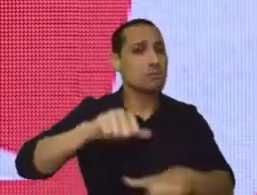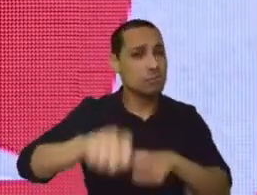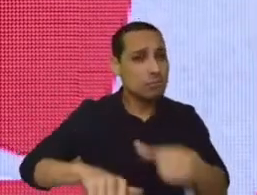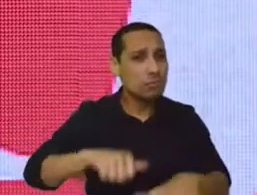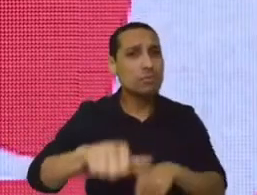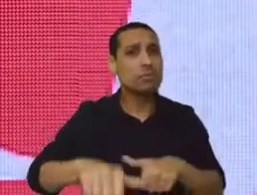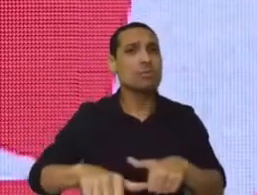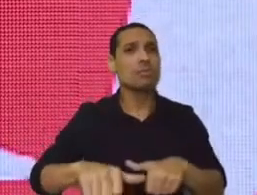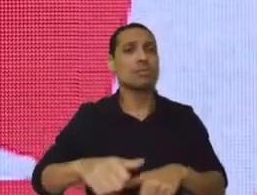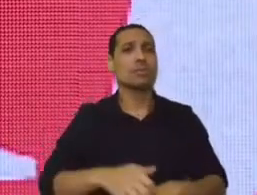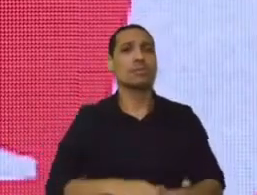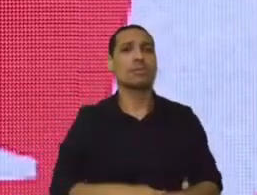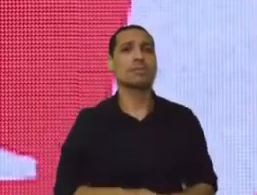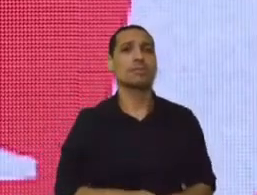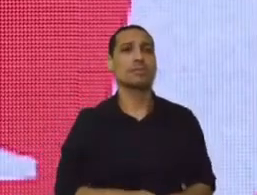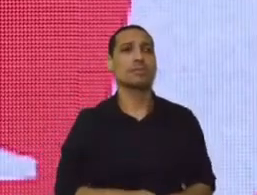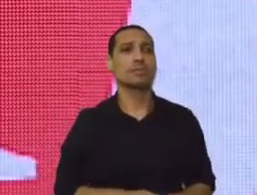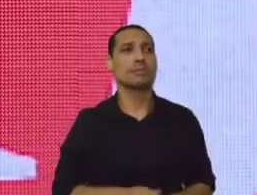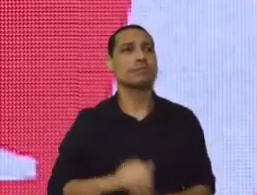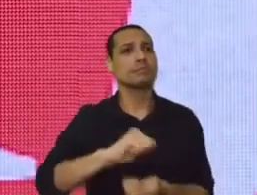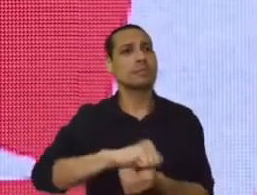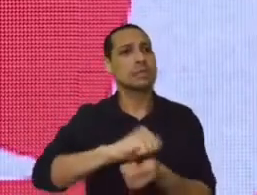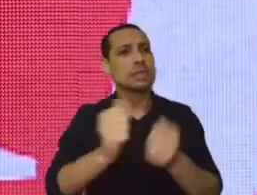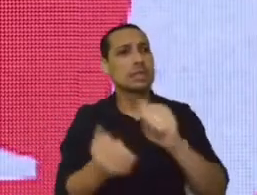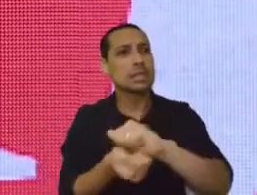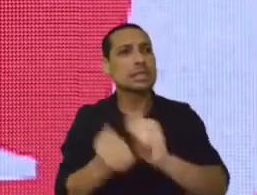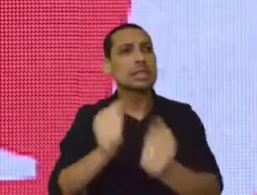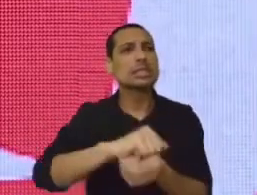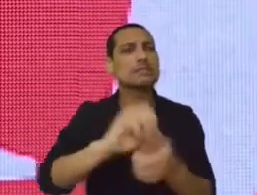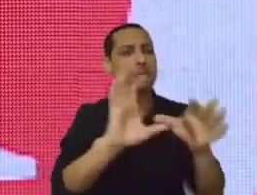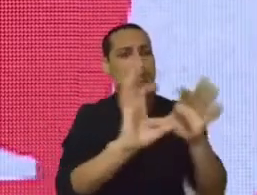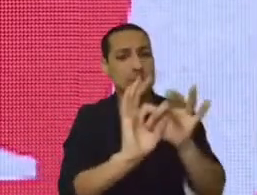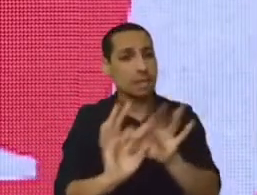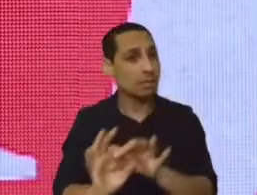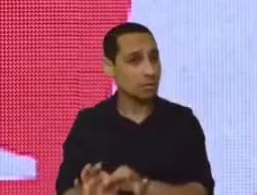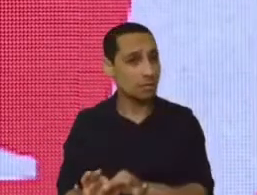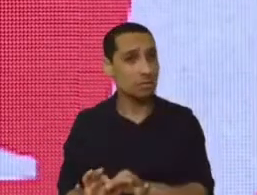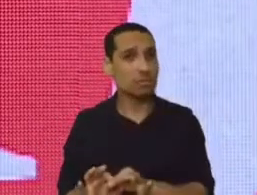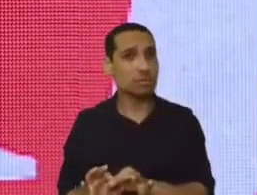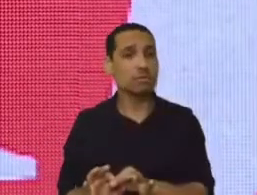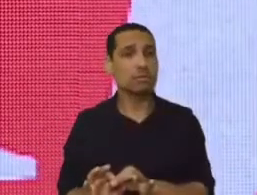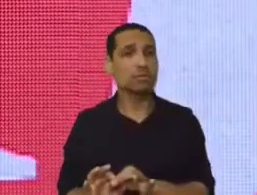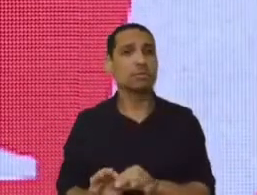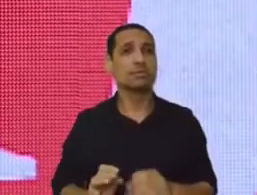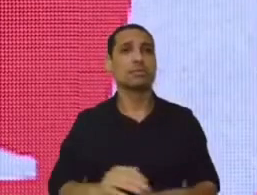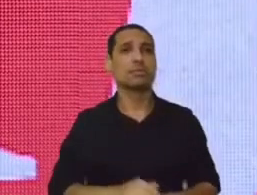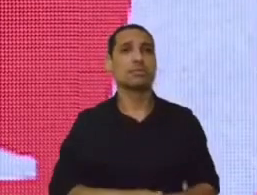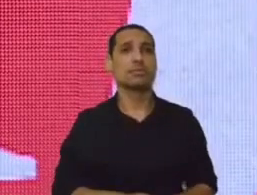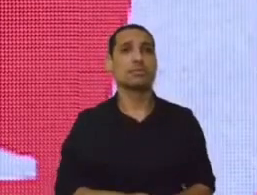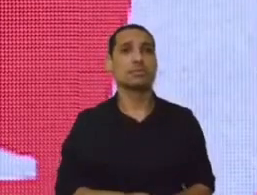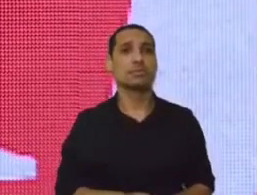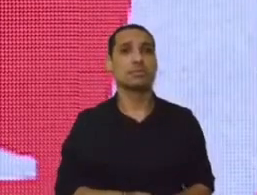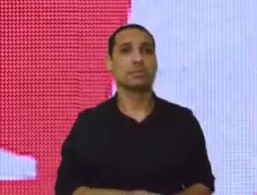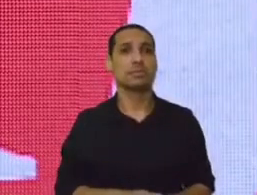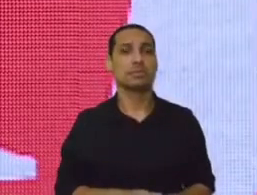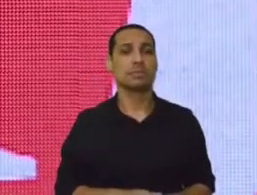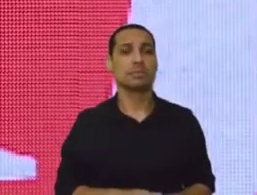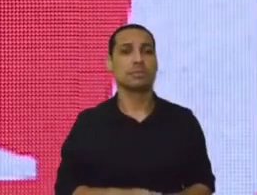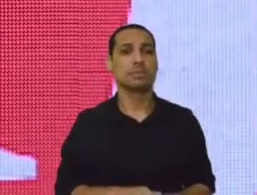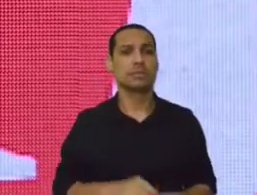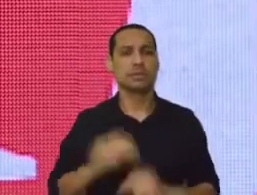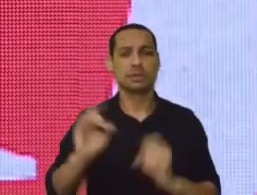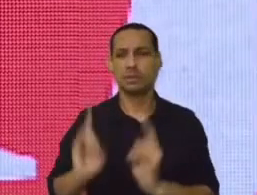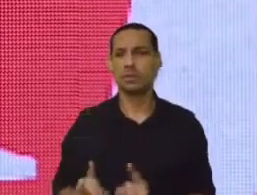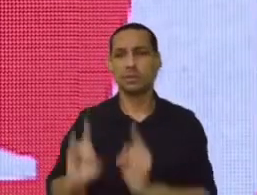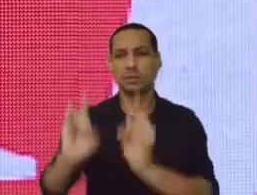conversar com as pessoas que estão em home office, não tem como chegar no bairro ou no prédio em que ele mora e separar, né, o trabalhador bancário